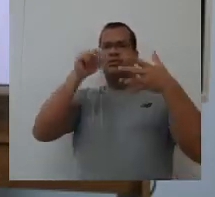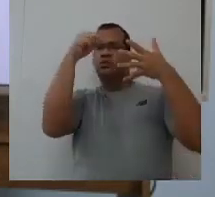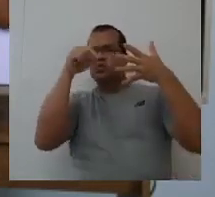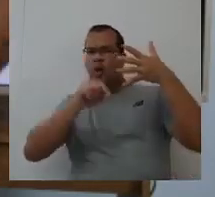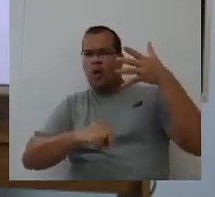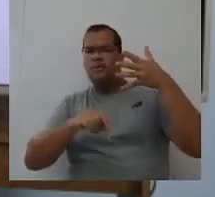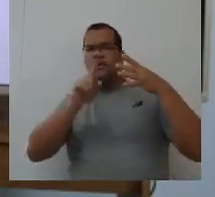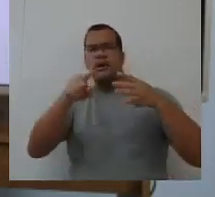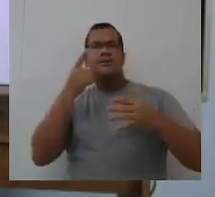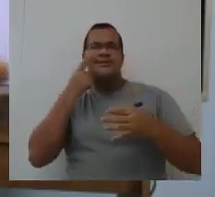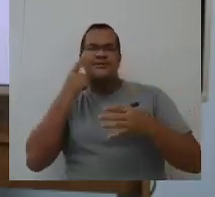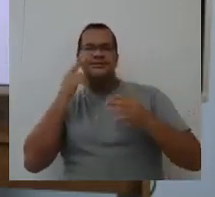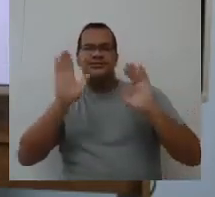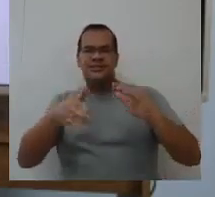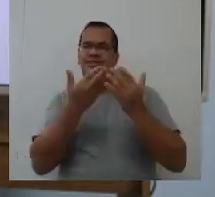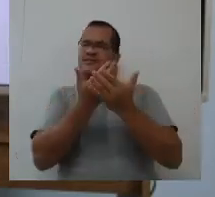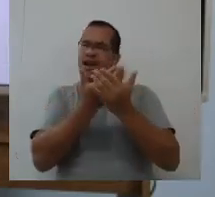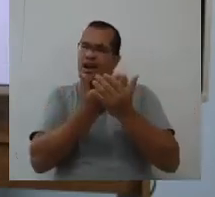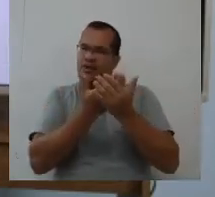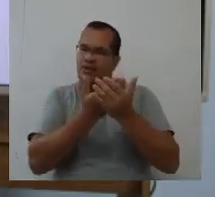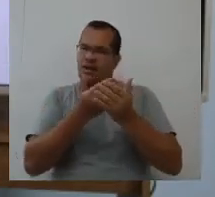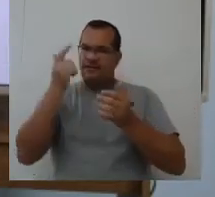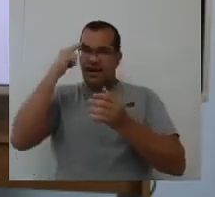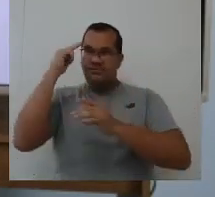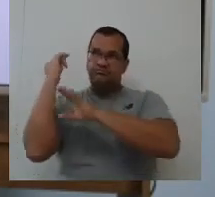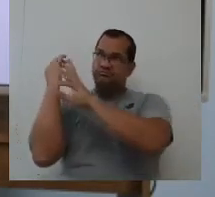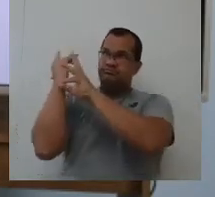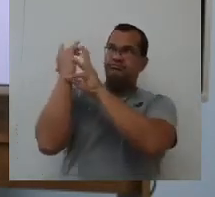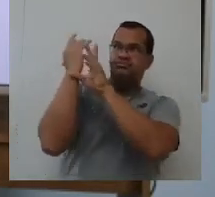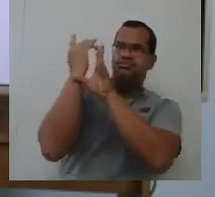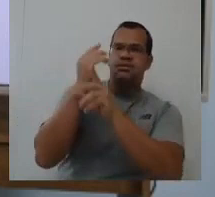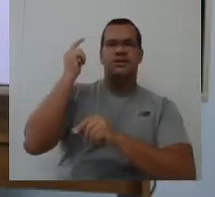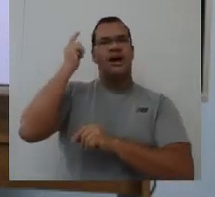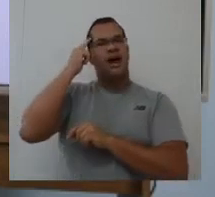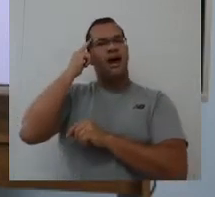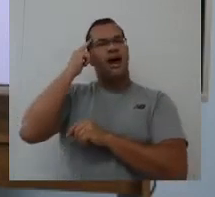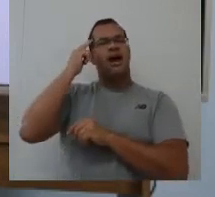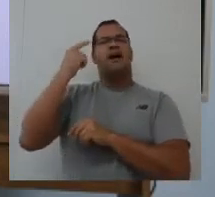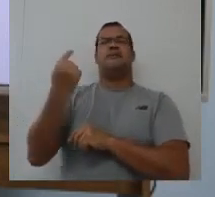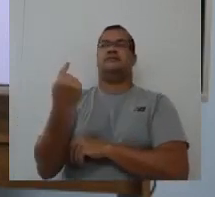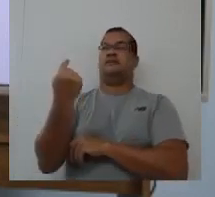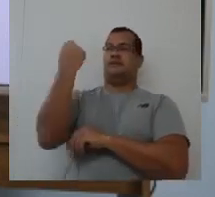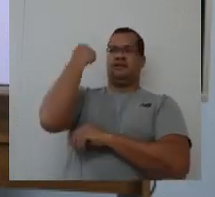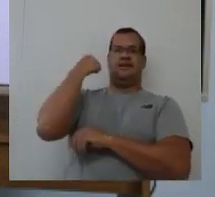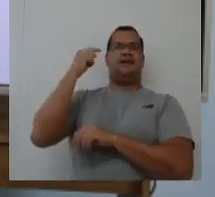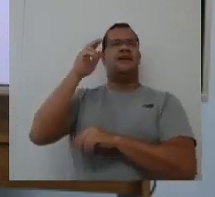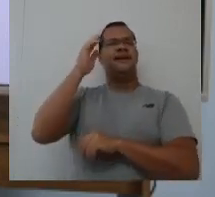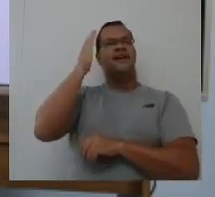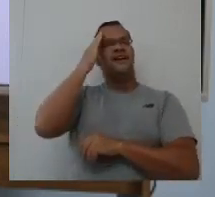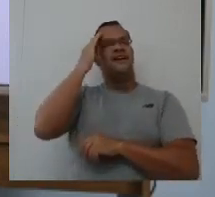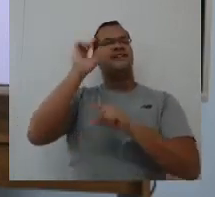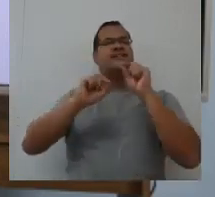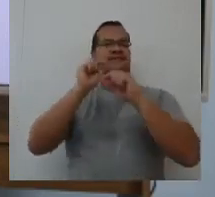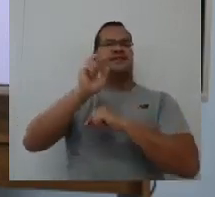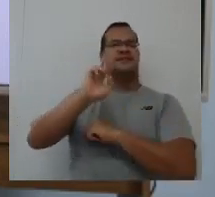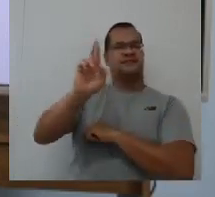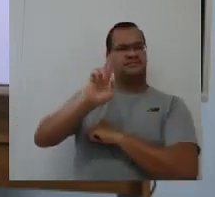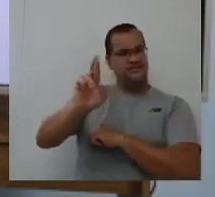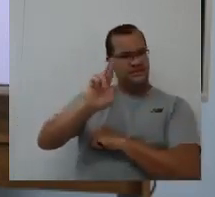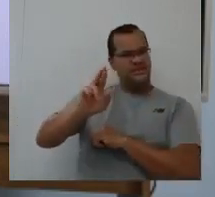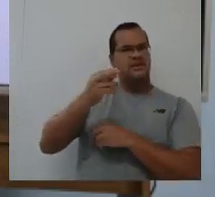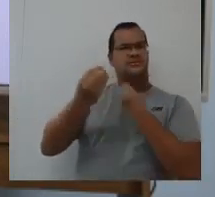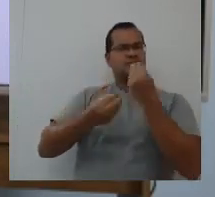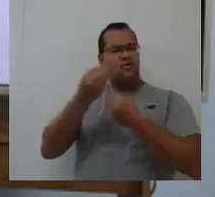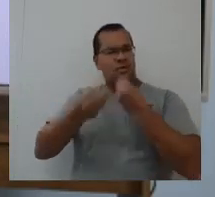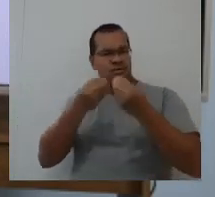porque aí, como vocês já tiveram essa aula, vocês vão refazendo essas compreensões e vão conseguir responder legal às